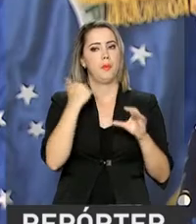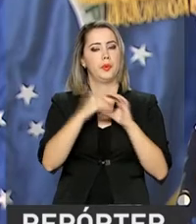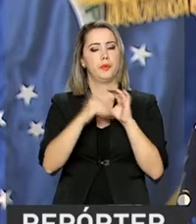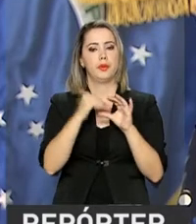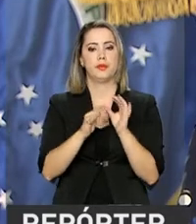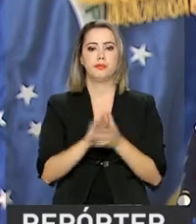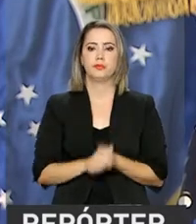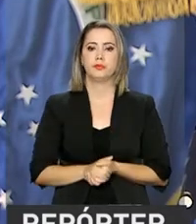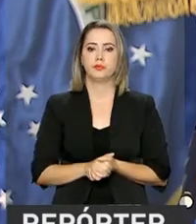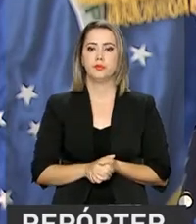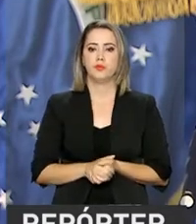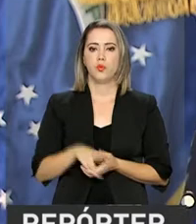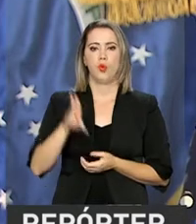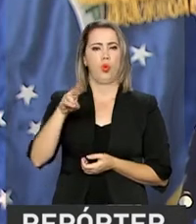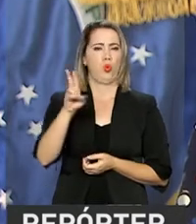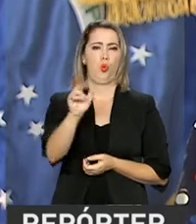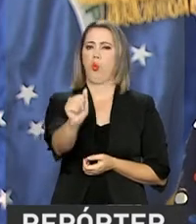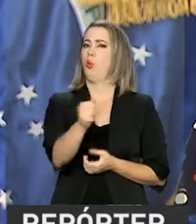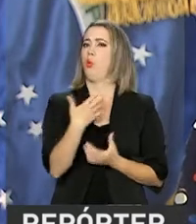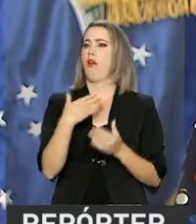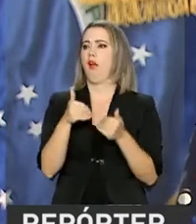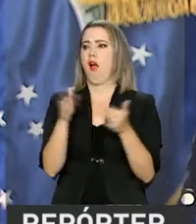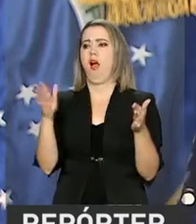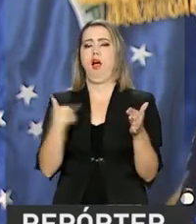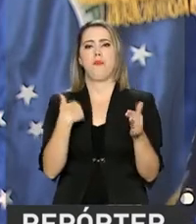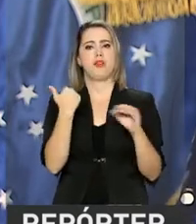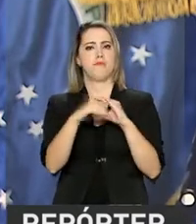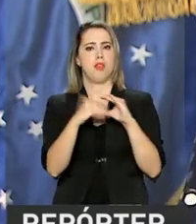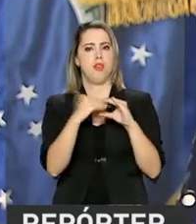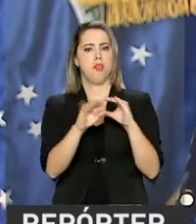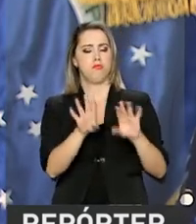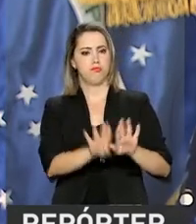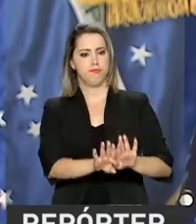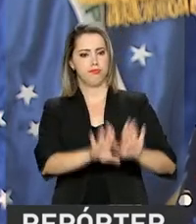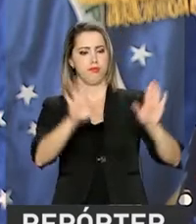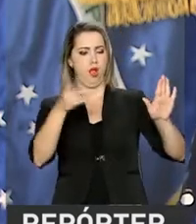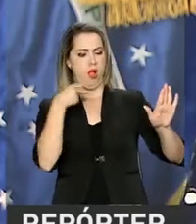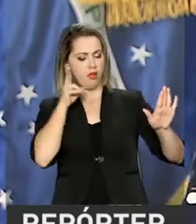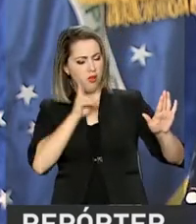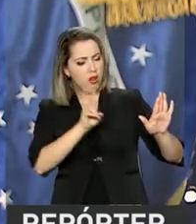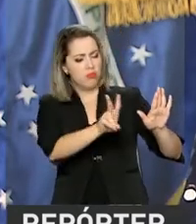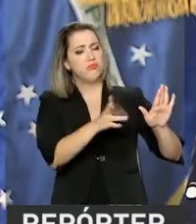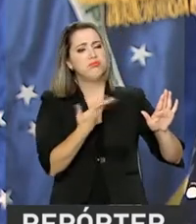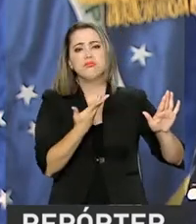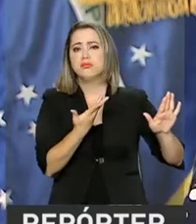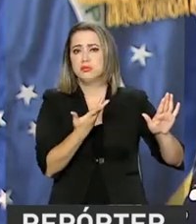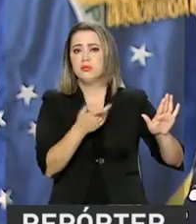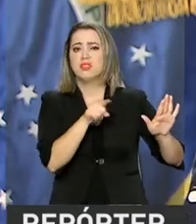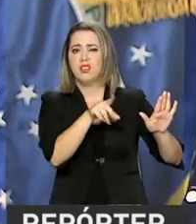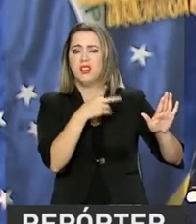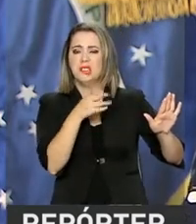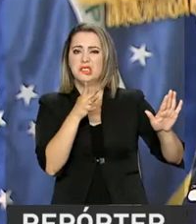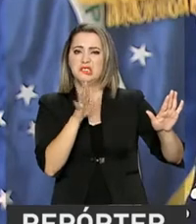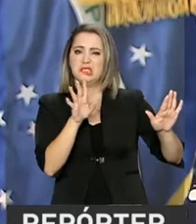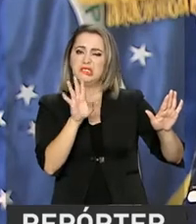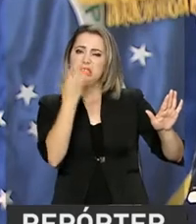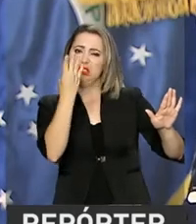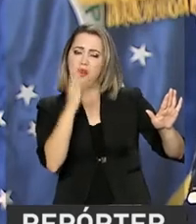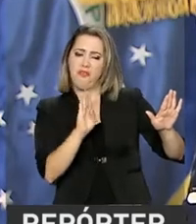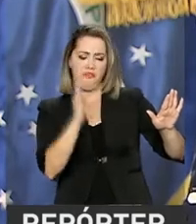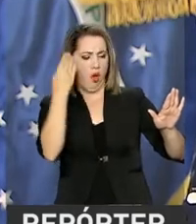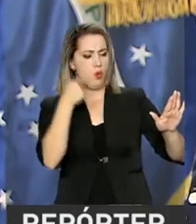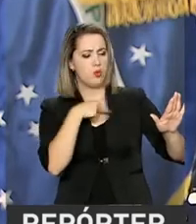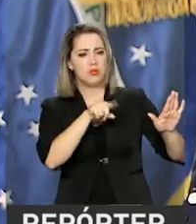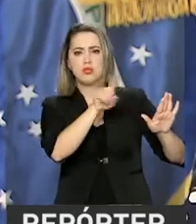você nunca deve abrir e mails que tem um sonho estranho que quando você abre diz assim olha a receita federal